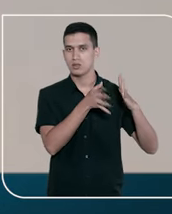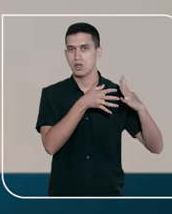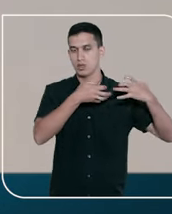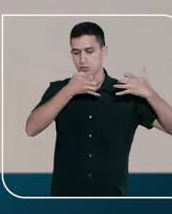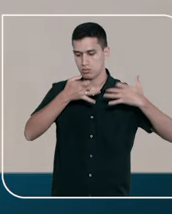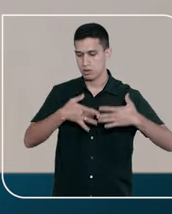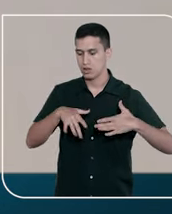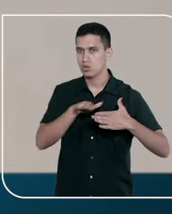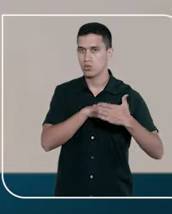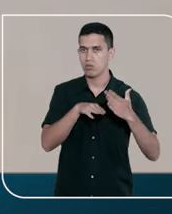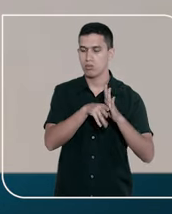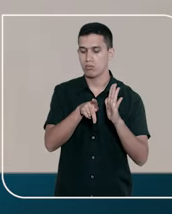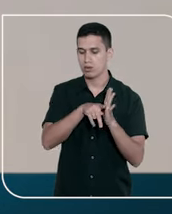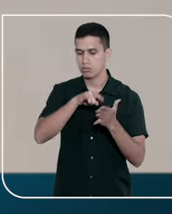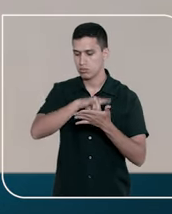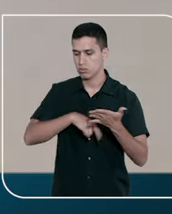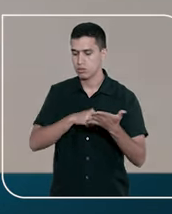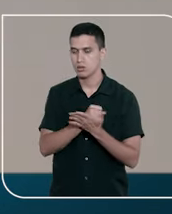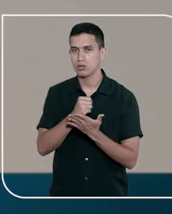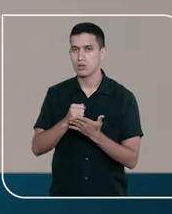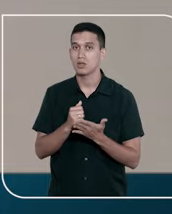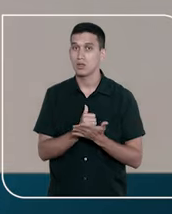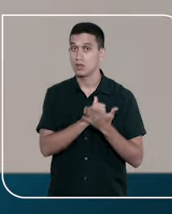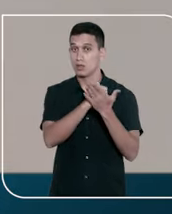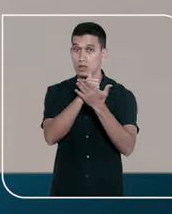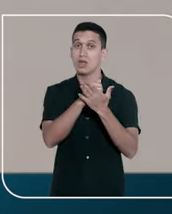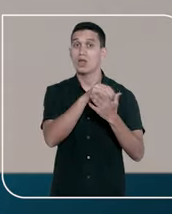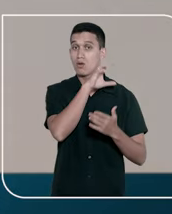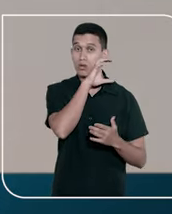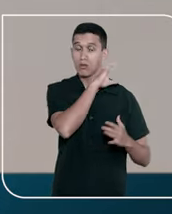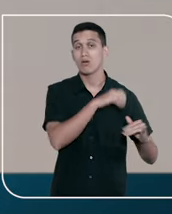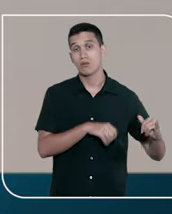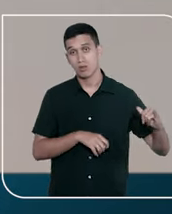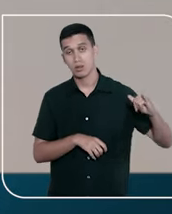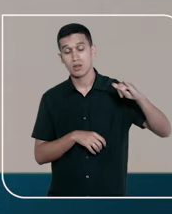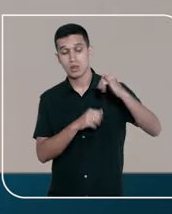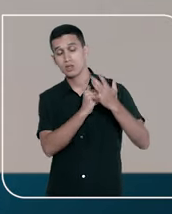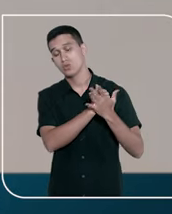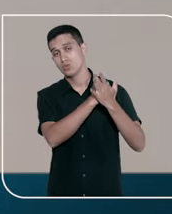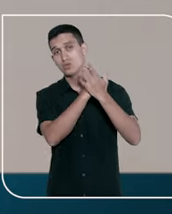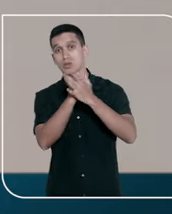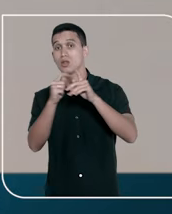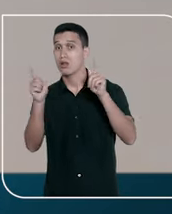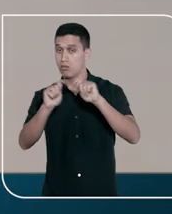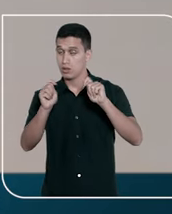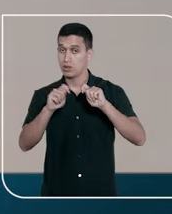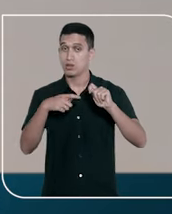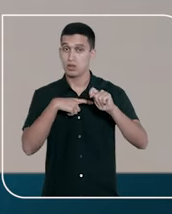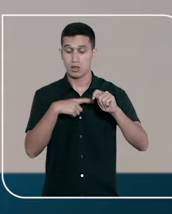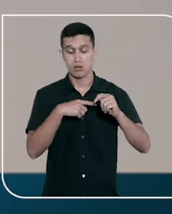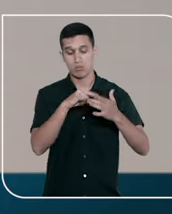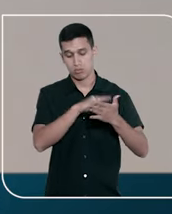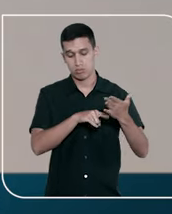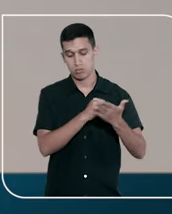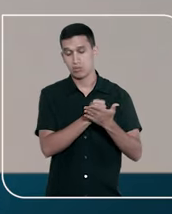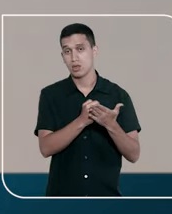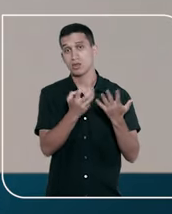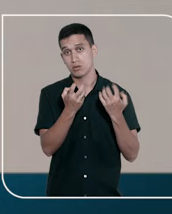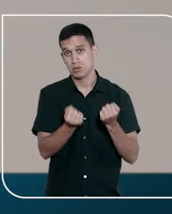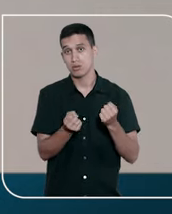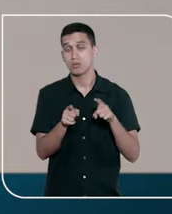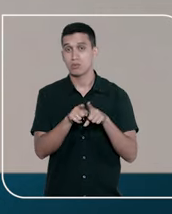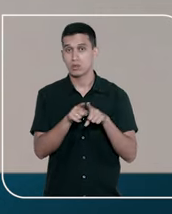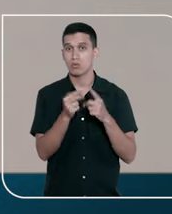no contrato de transporte, e transporta o pet também que for permitido conforme o contrato de transporte. Nós já tivemos